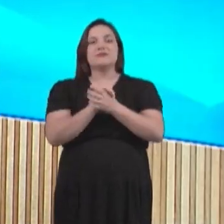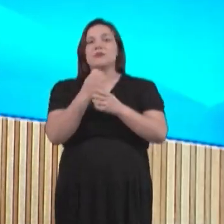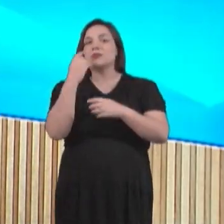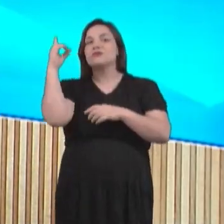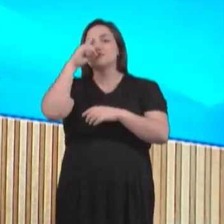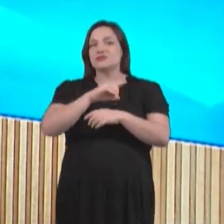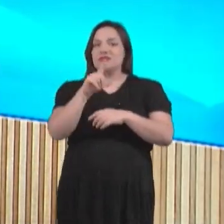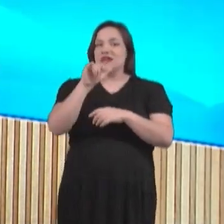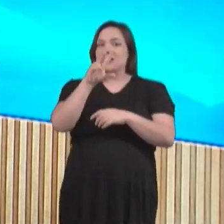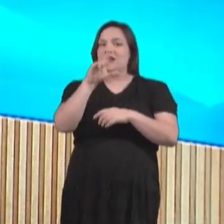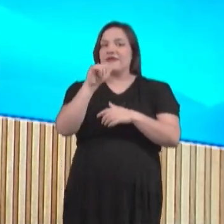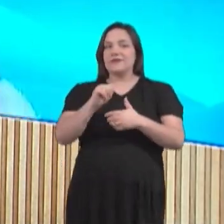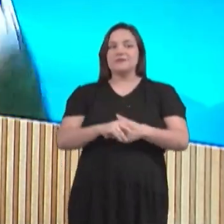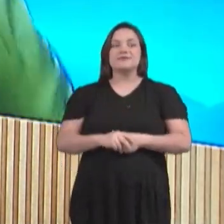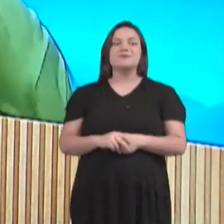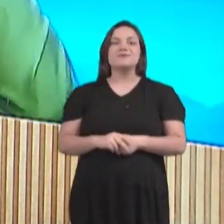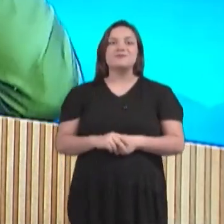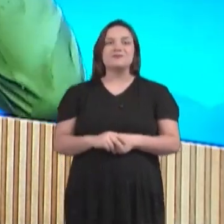dia para você.